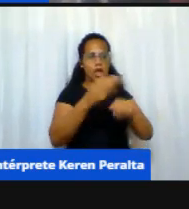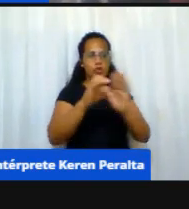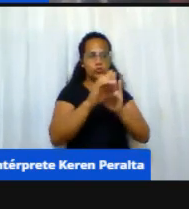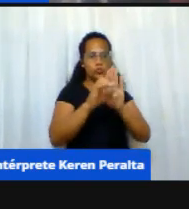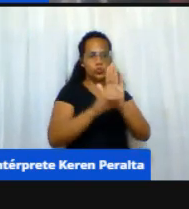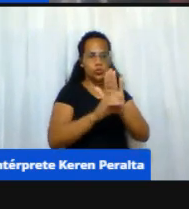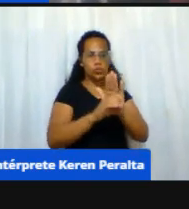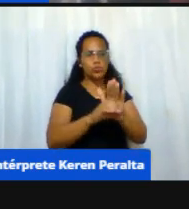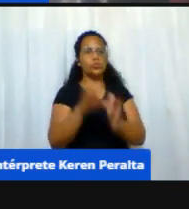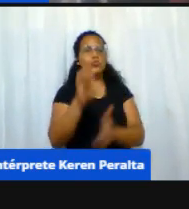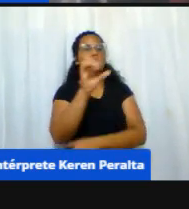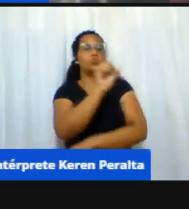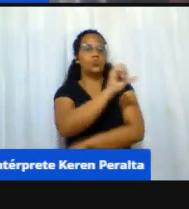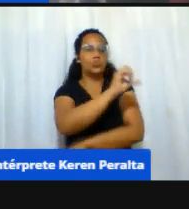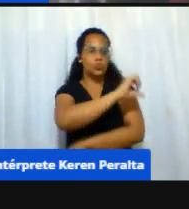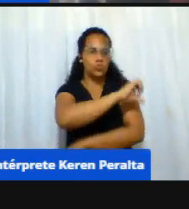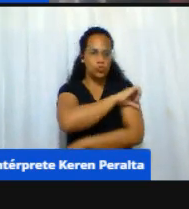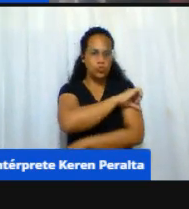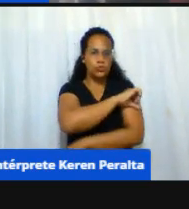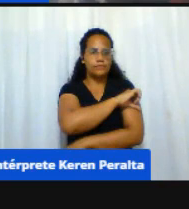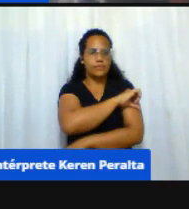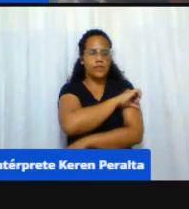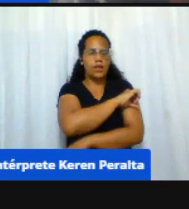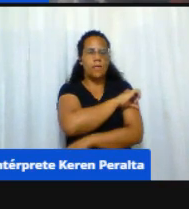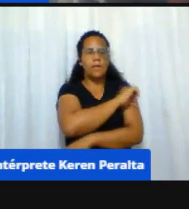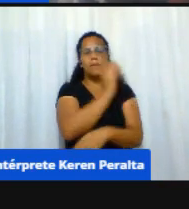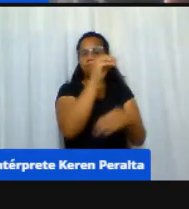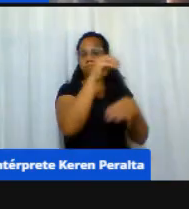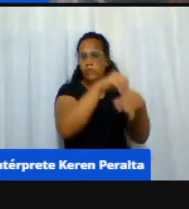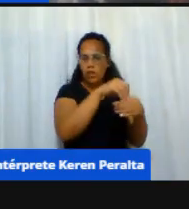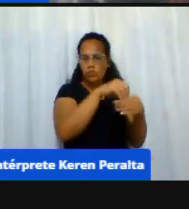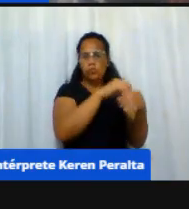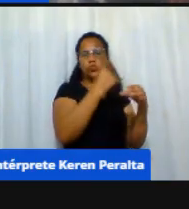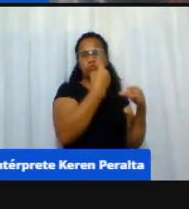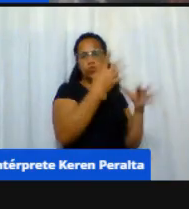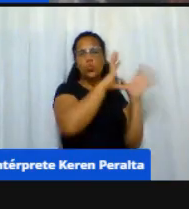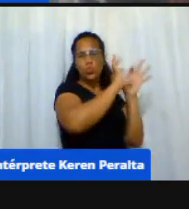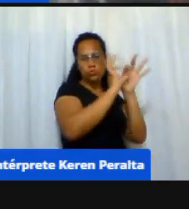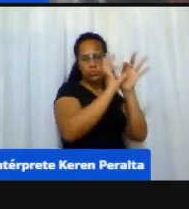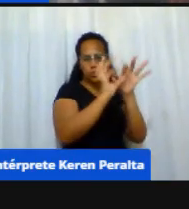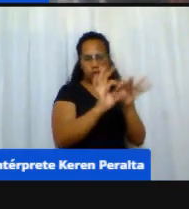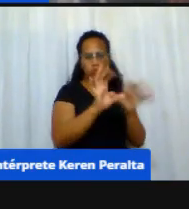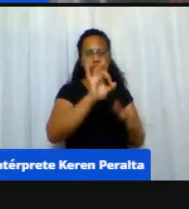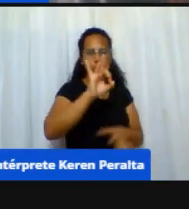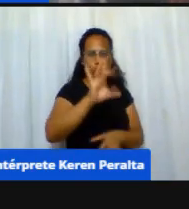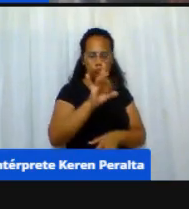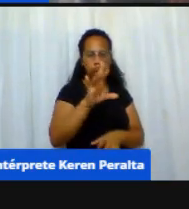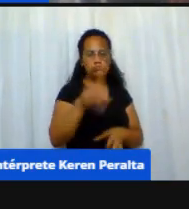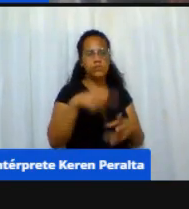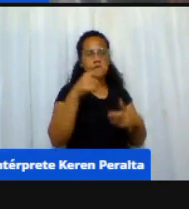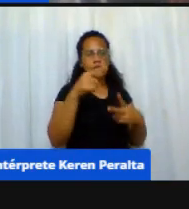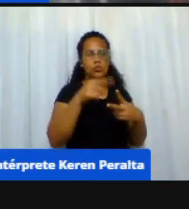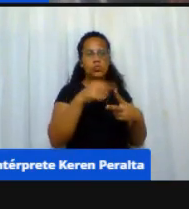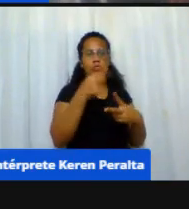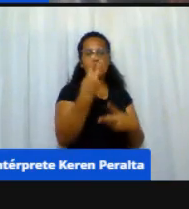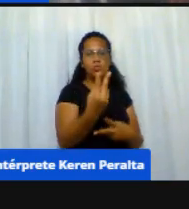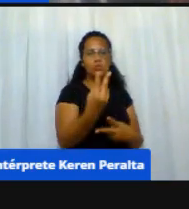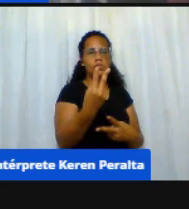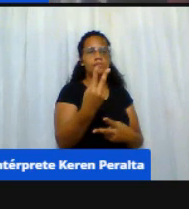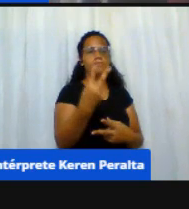campo jornalístico midiático, com 2 para a prática de linguagem, leitura e escuta, e 1 produção de